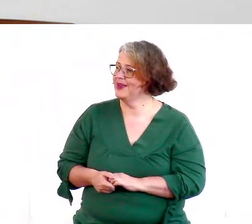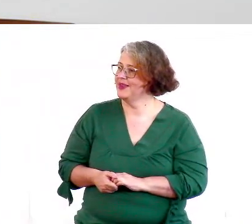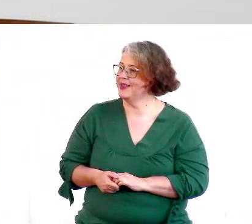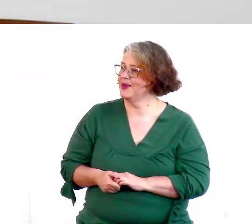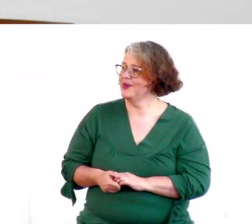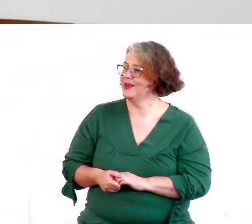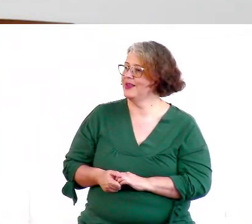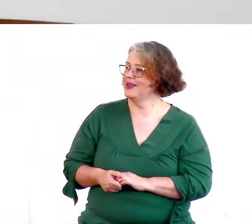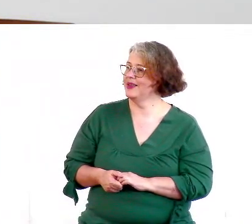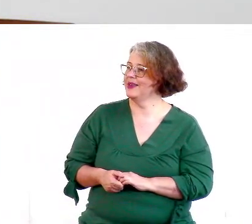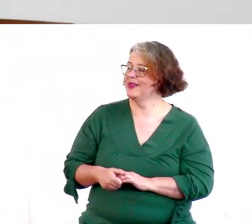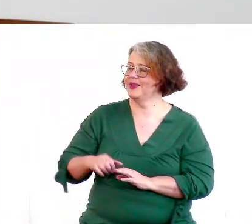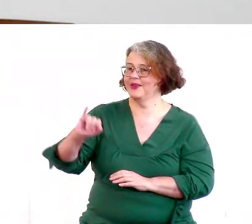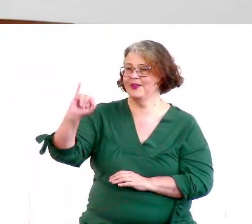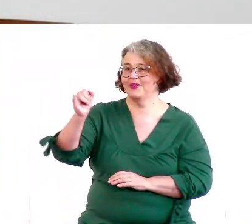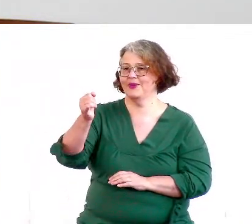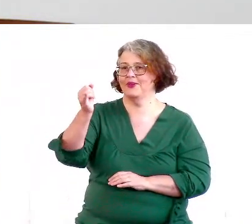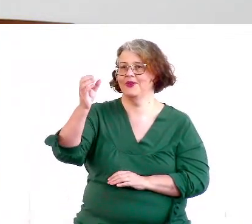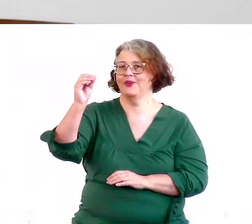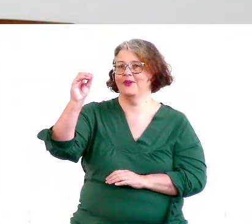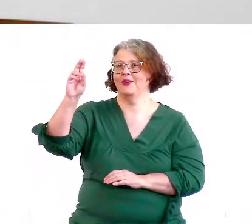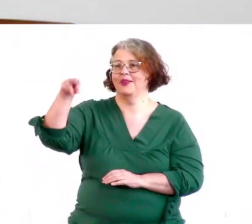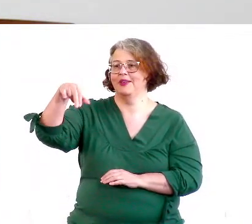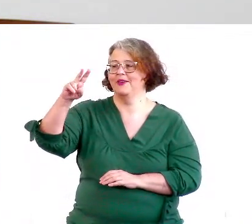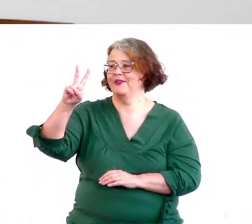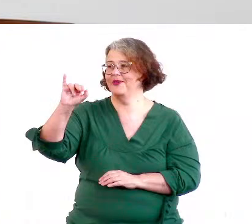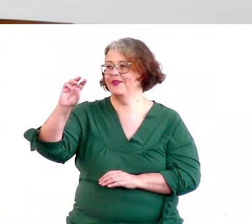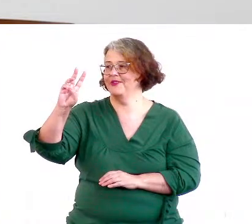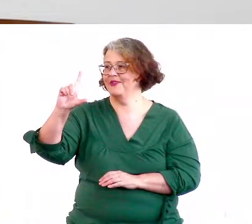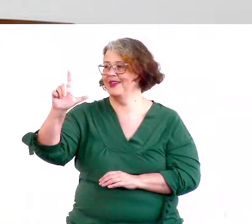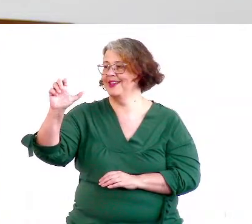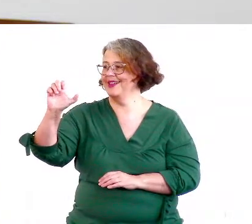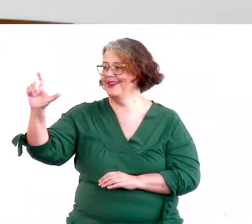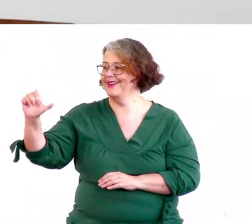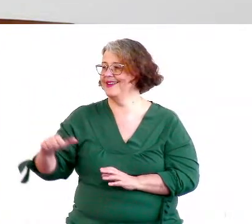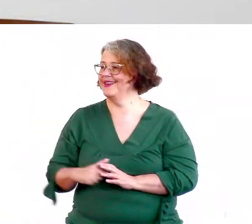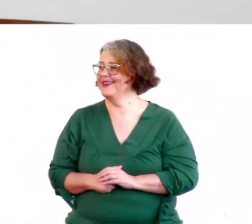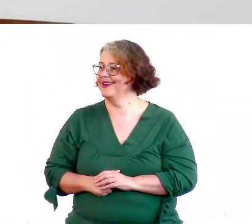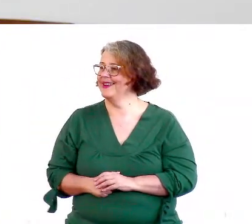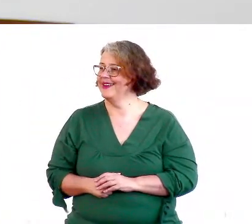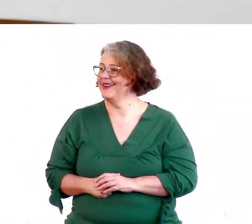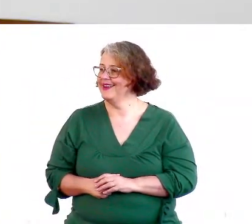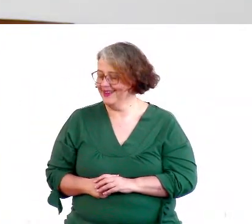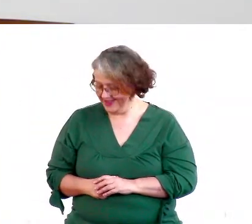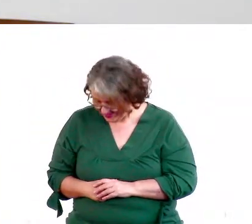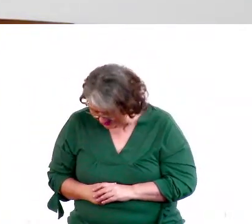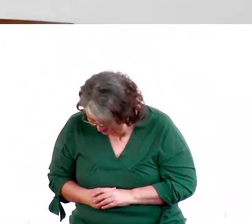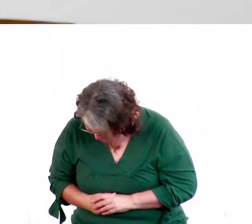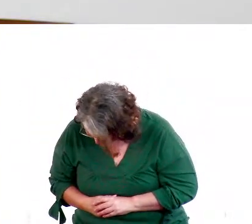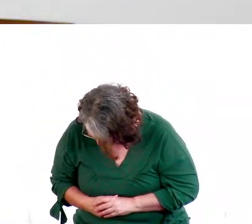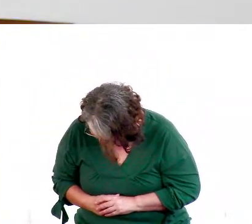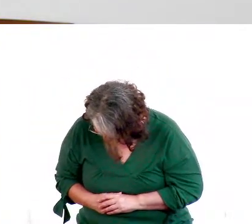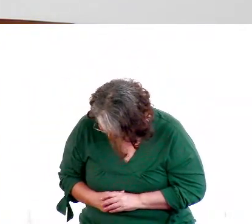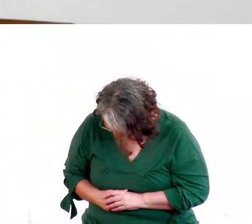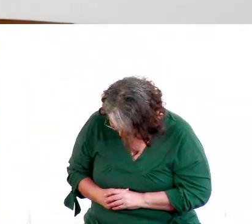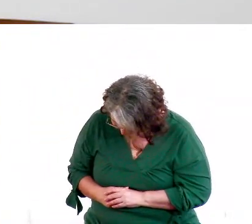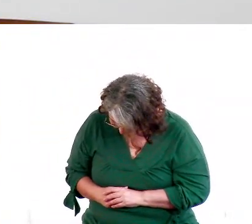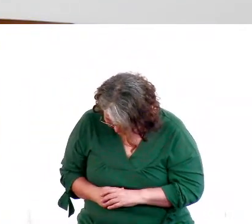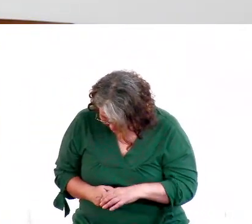Bia? Joinville, claro. Que bom. Nossos irmãos da República de Santa